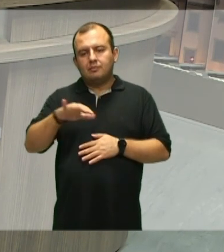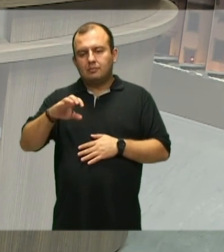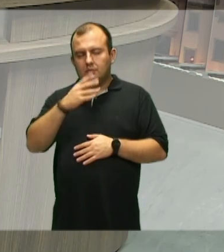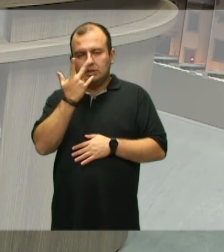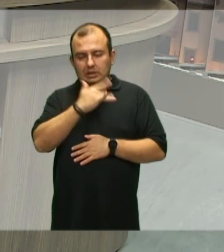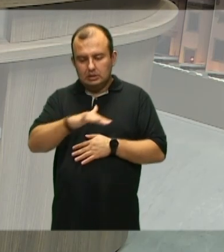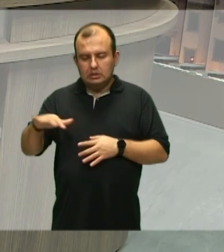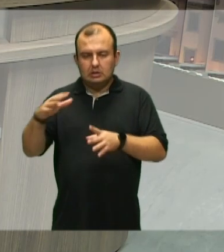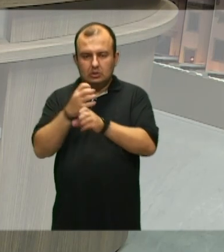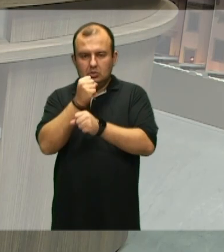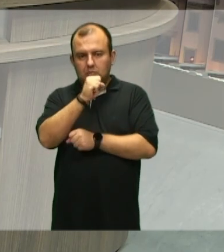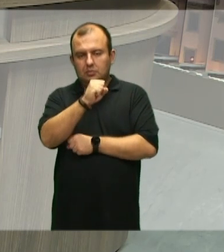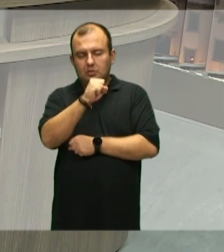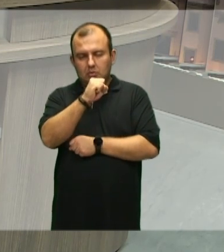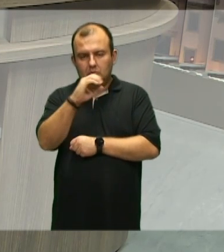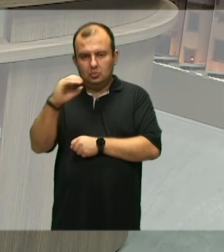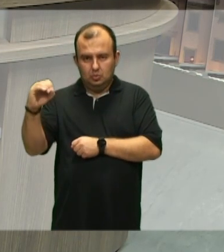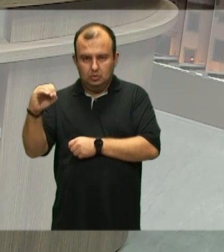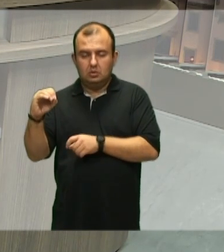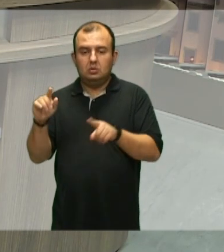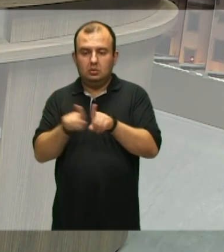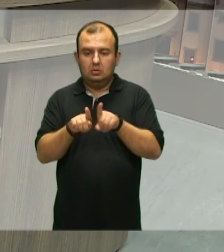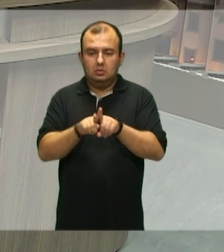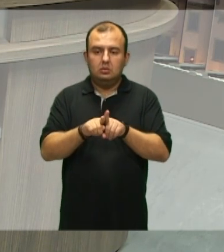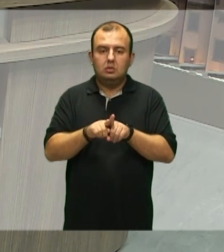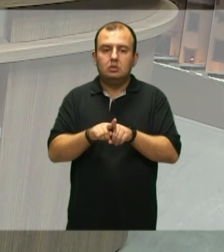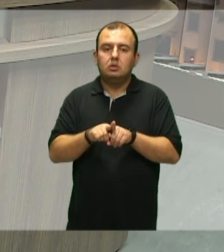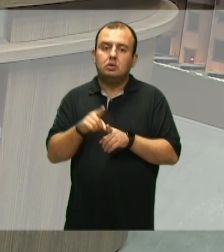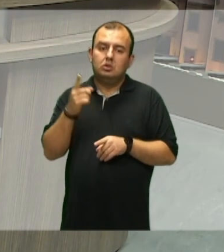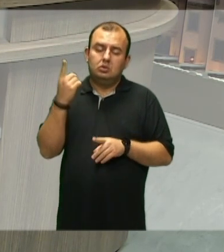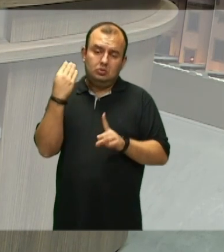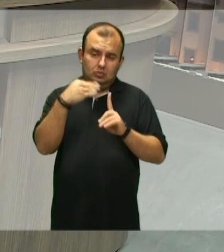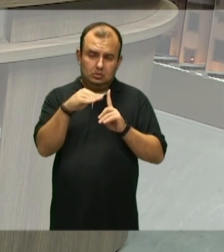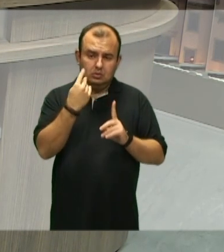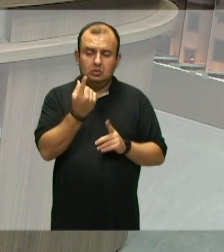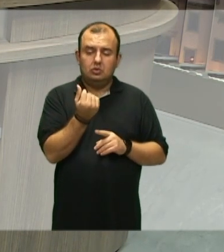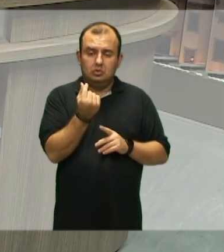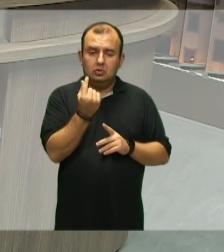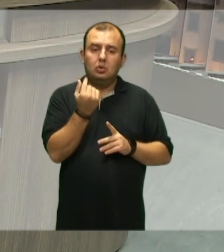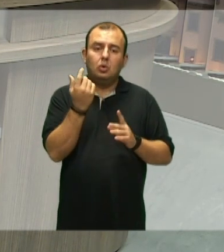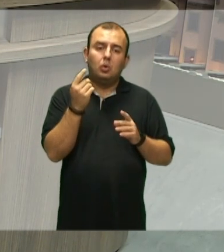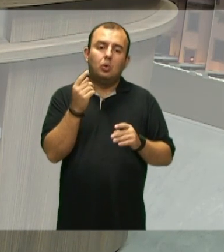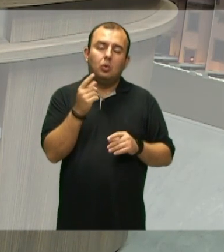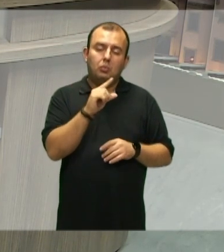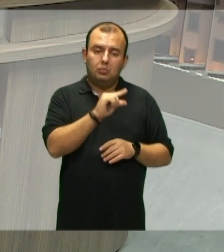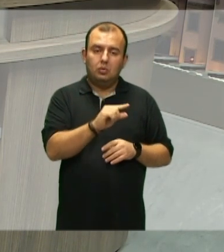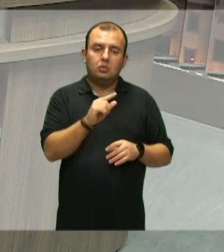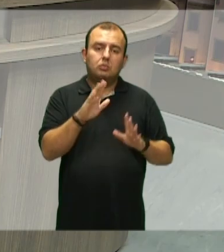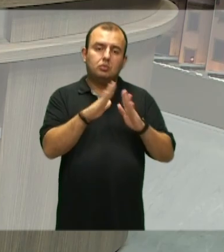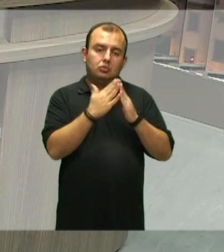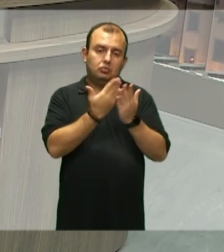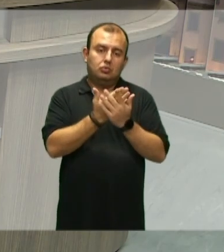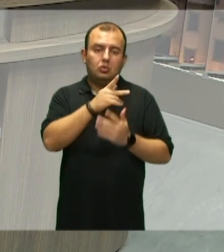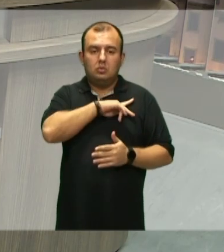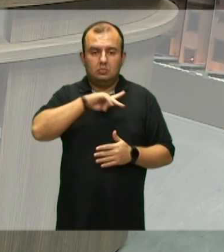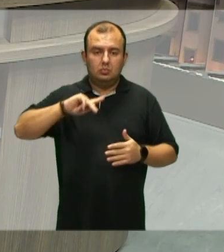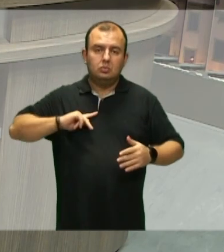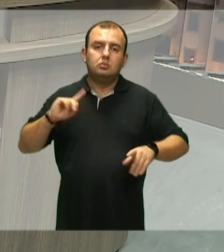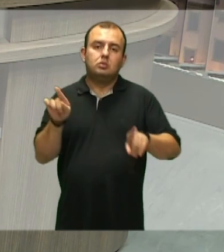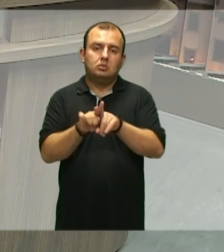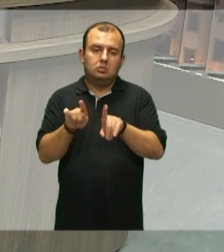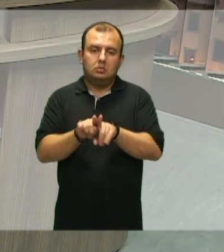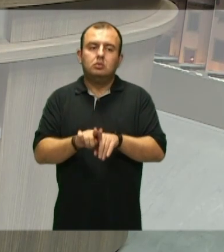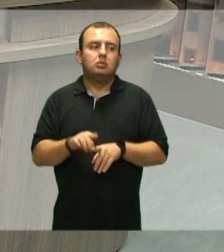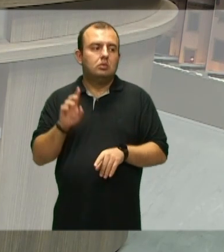crianças, a maior parte de baixa renda, porque são crianças oriundas da escola pública, né, que